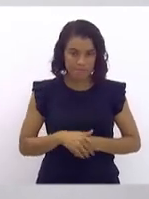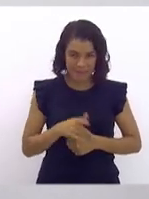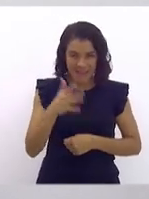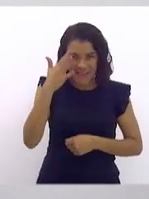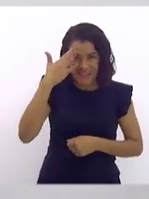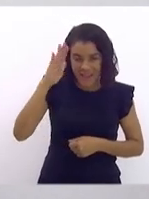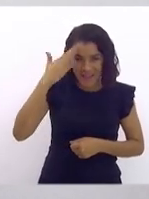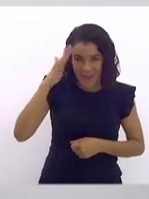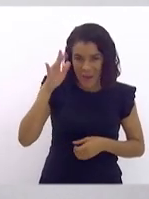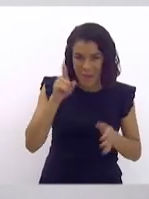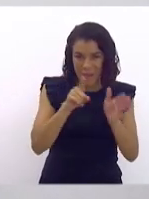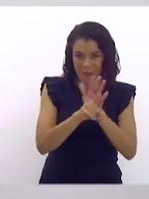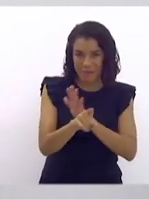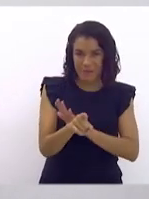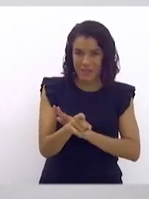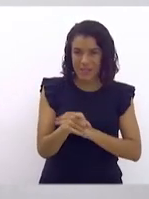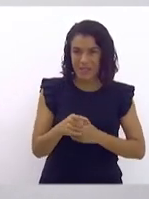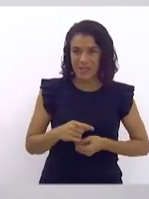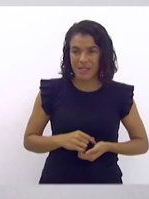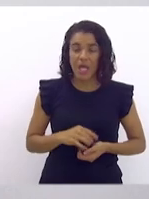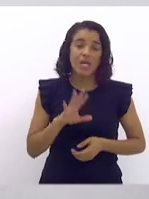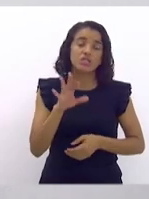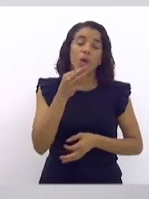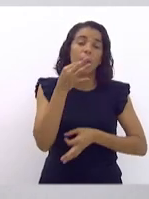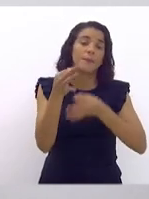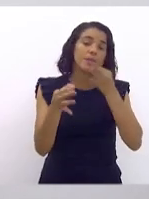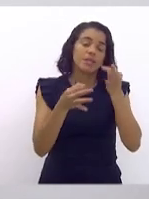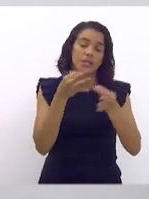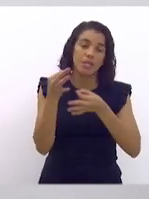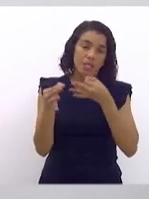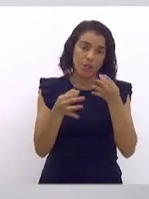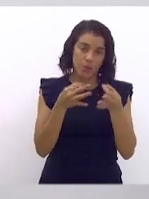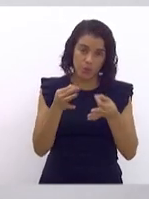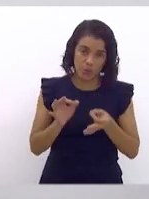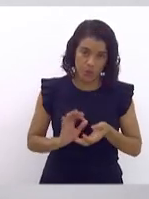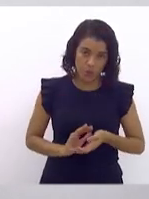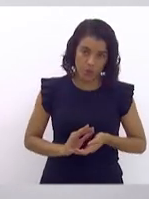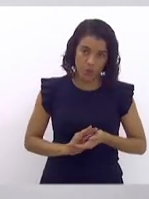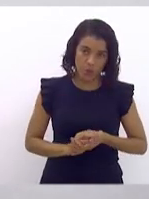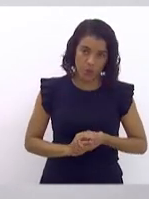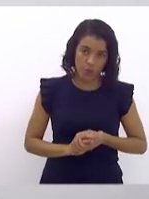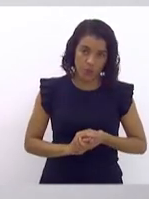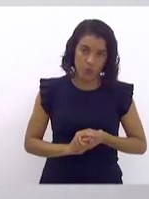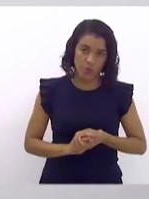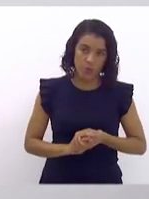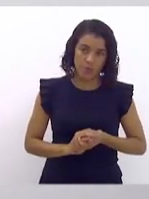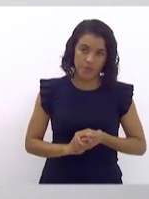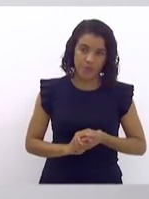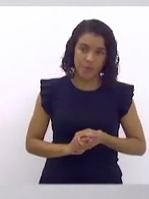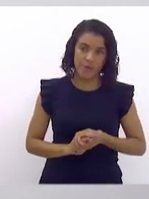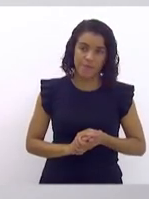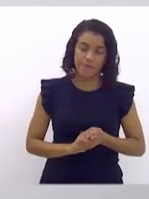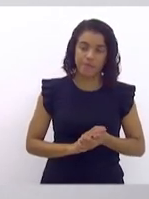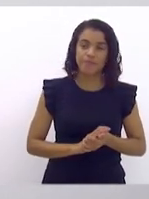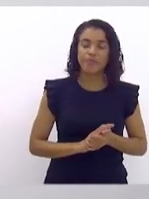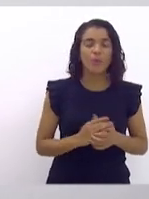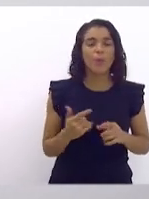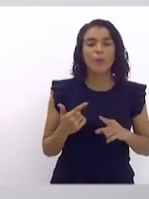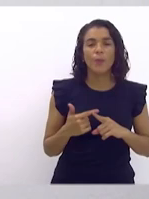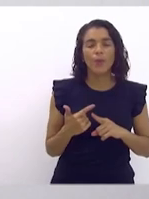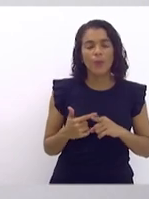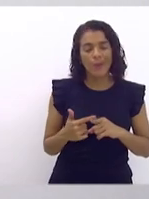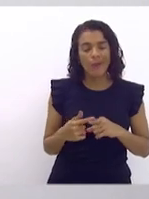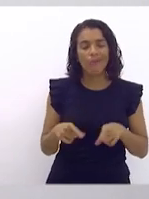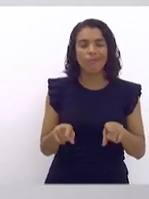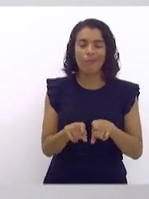senhor entender a pergunta que eu estou lhe fazendo? A sua opinião, né, institucional. Porque o que eu também